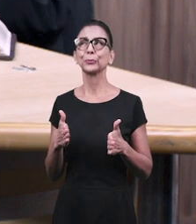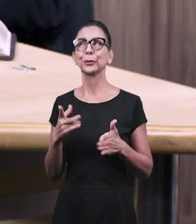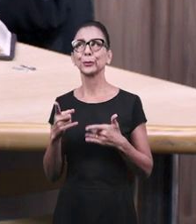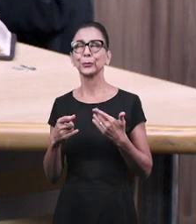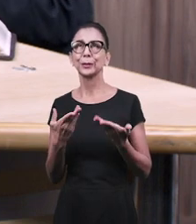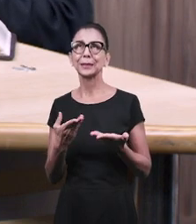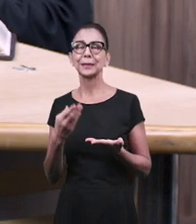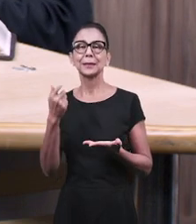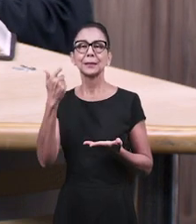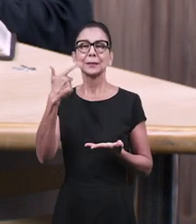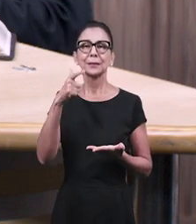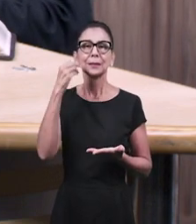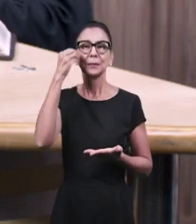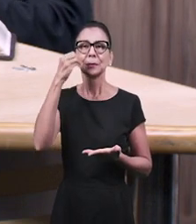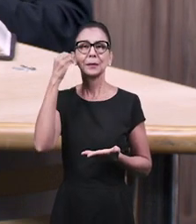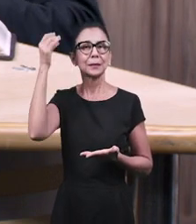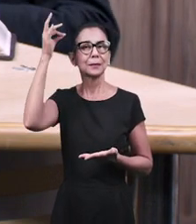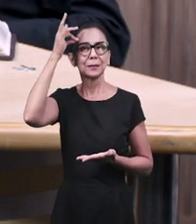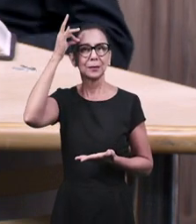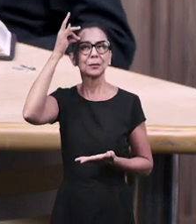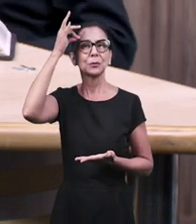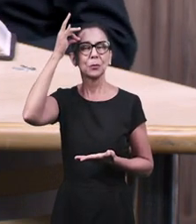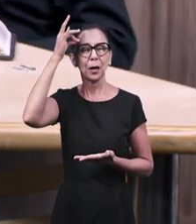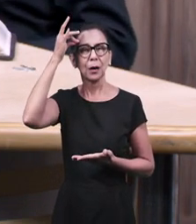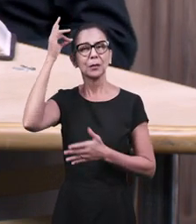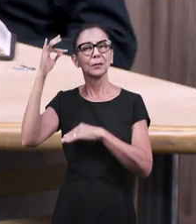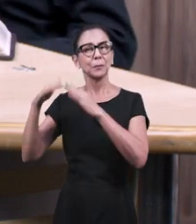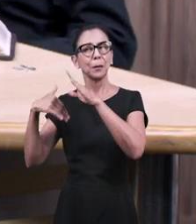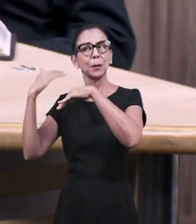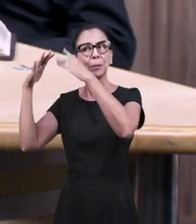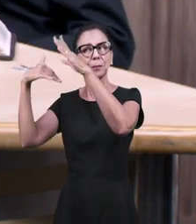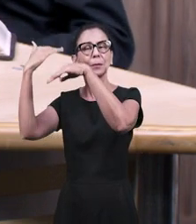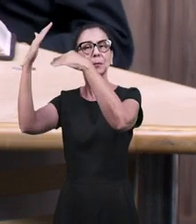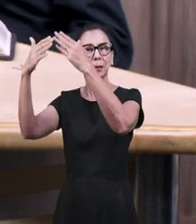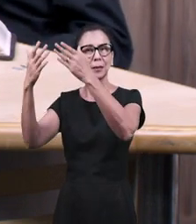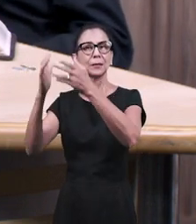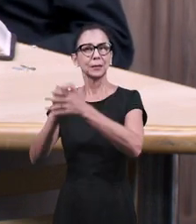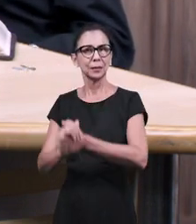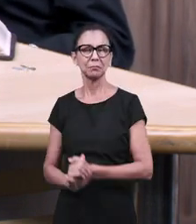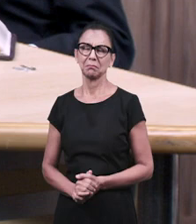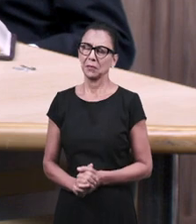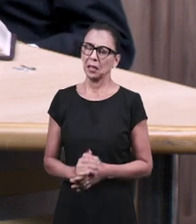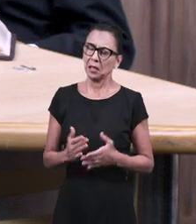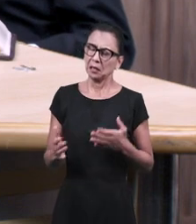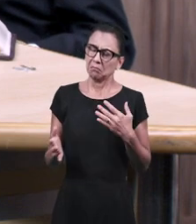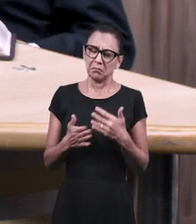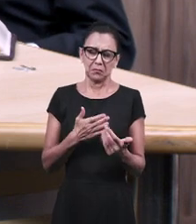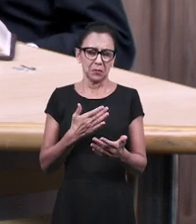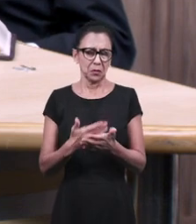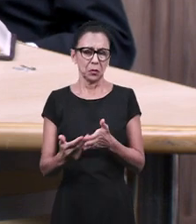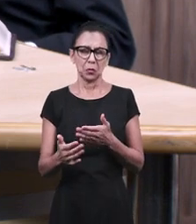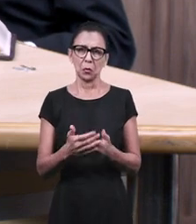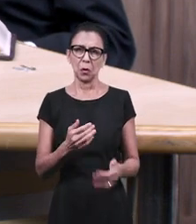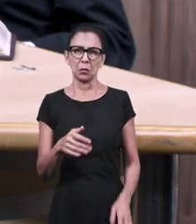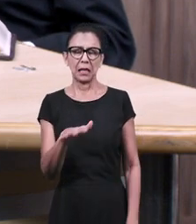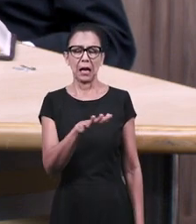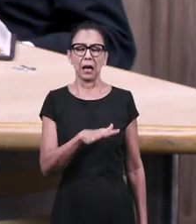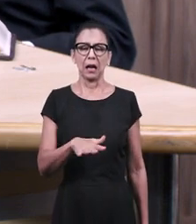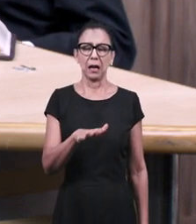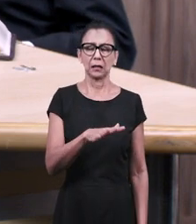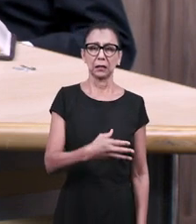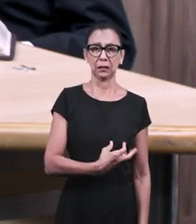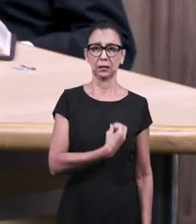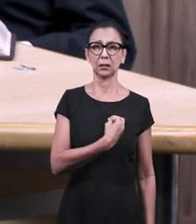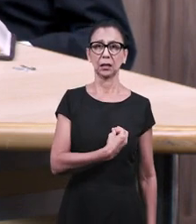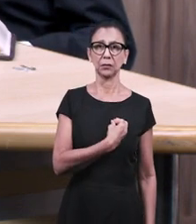da estrutura espiritual. Em qualquer desenvolvimento pessoal, né? Enfim, em qualquer aspecto